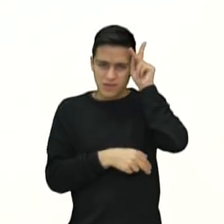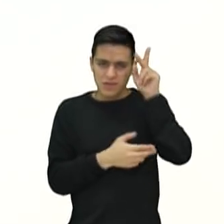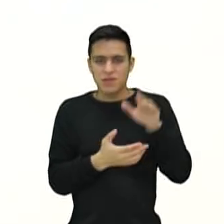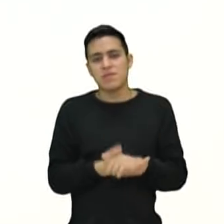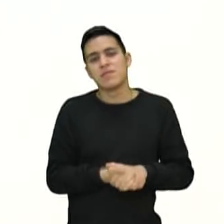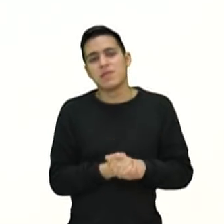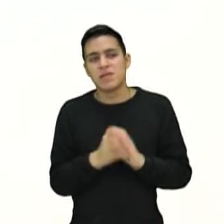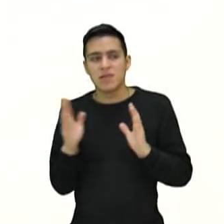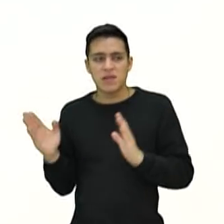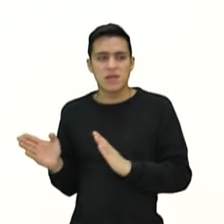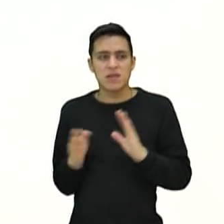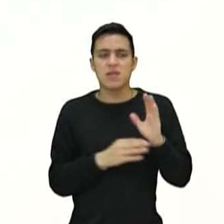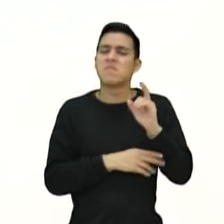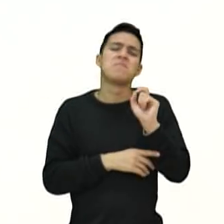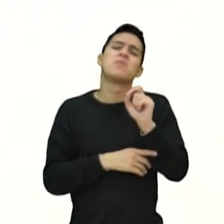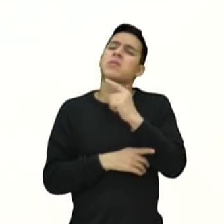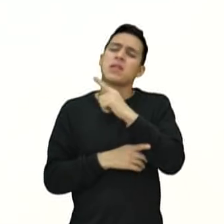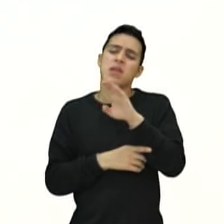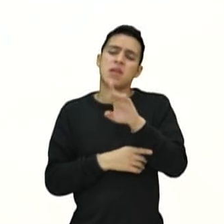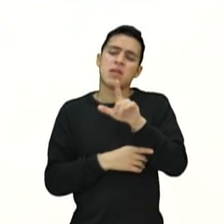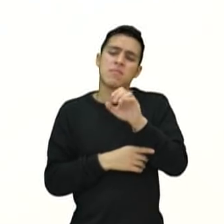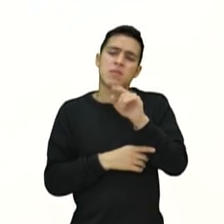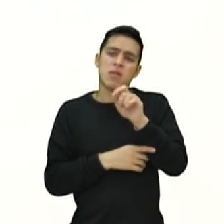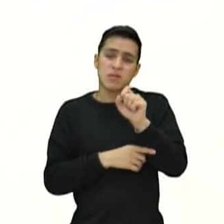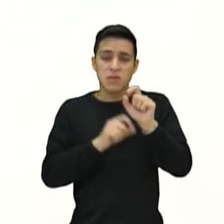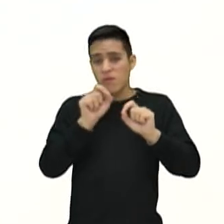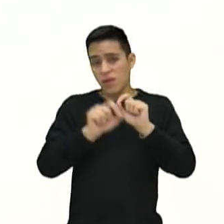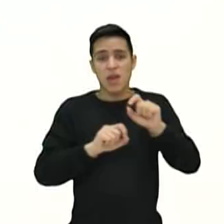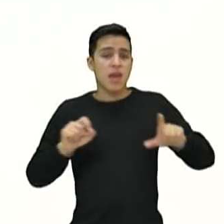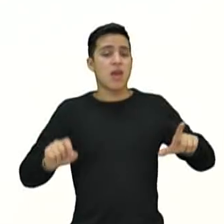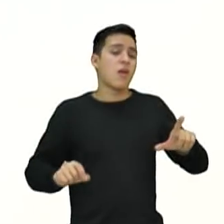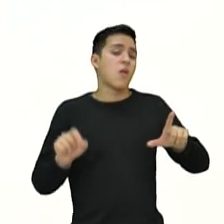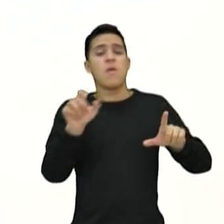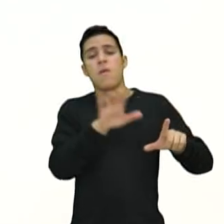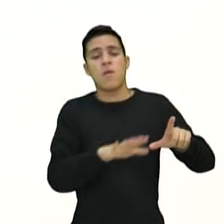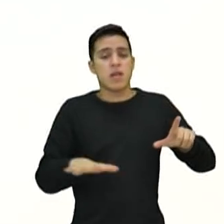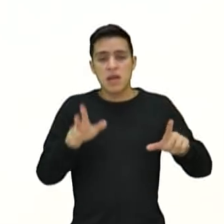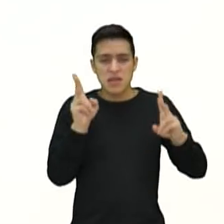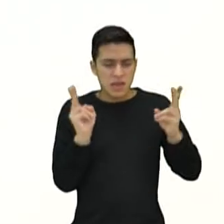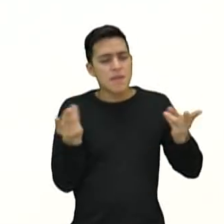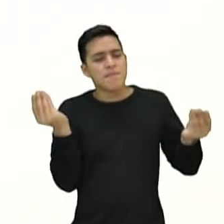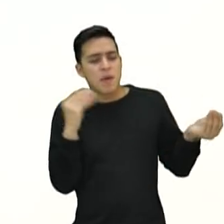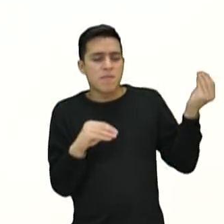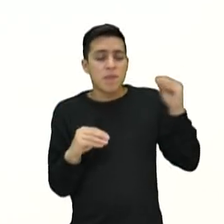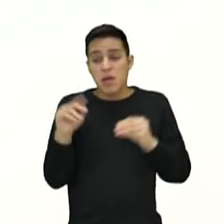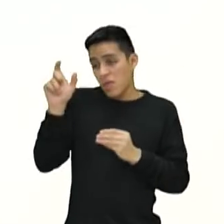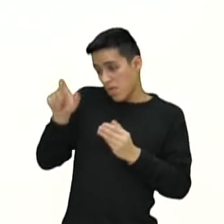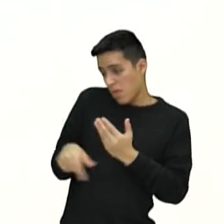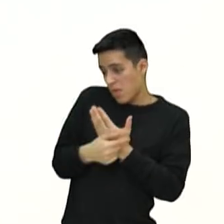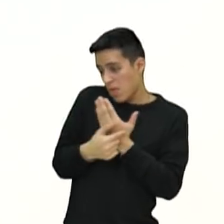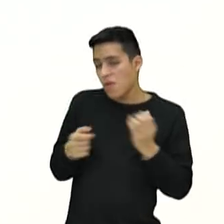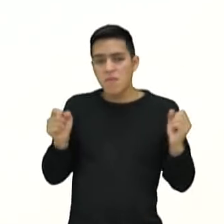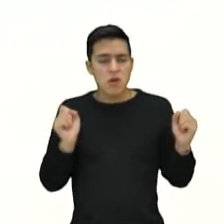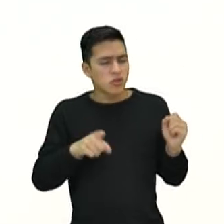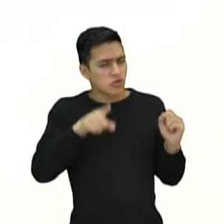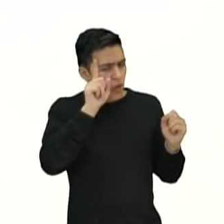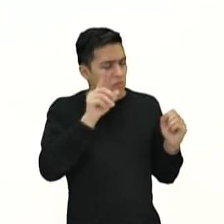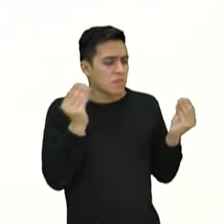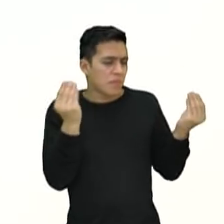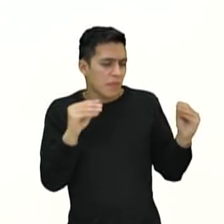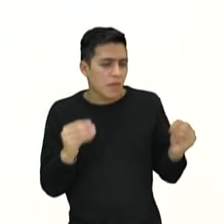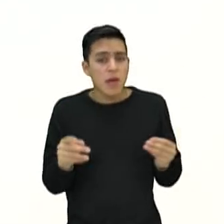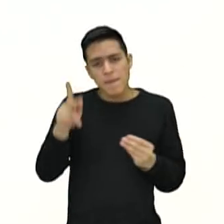O que são blogs? São páginas online, atualizadas frequentemente pelo autor, que podem ser diários,